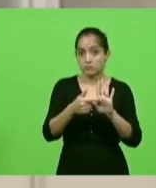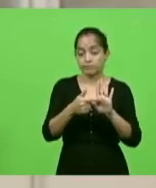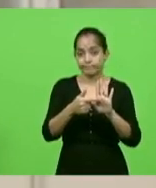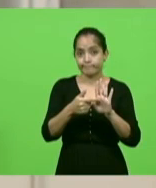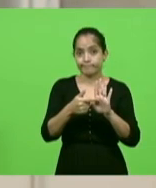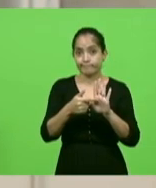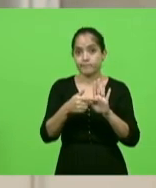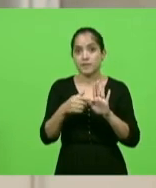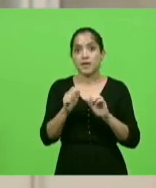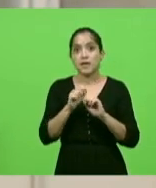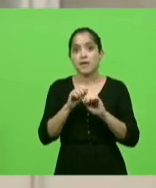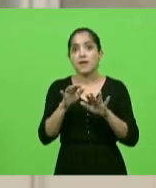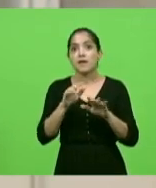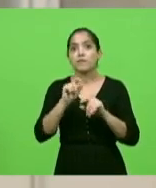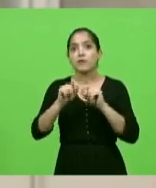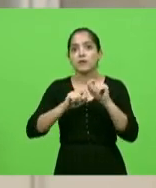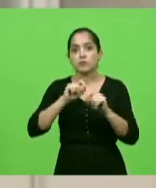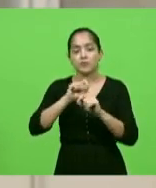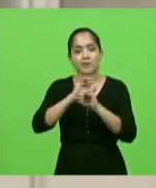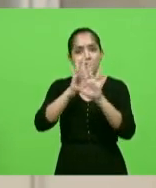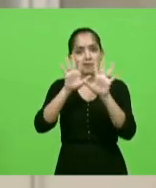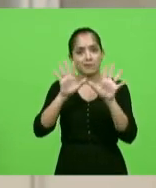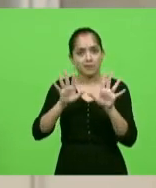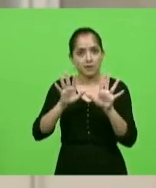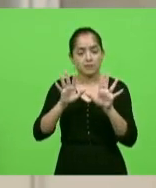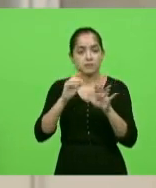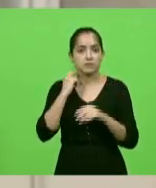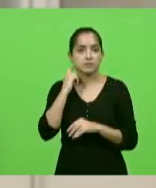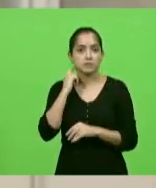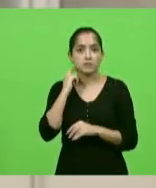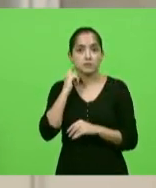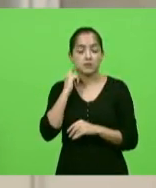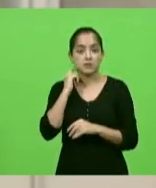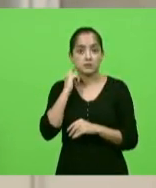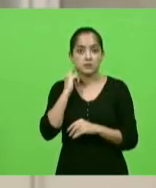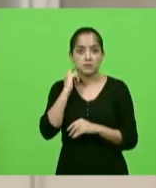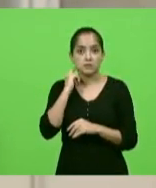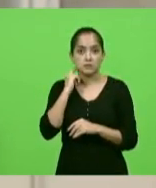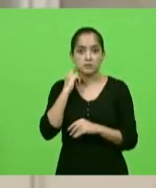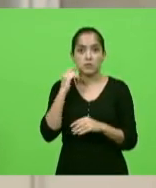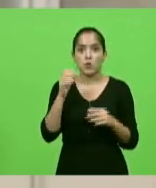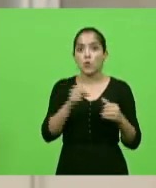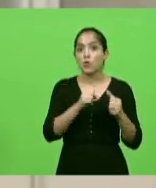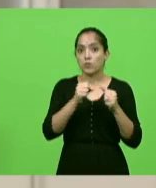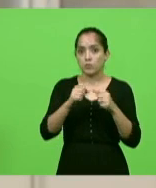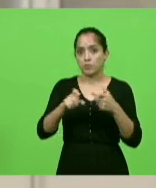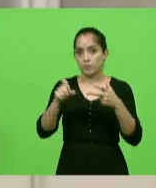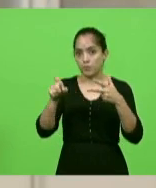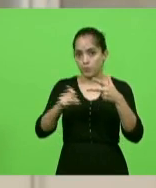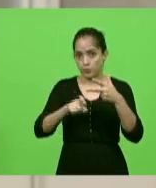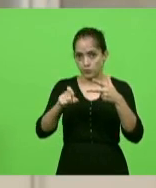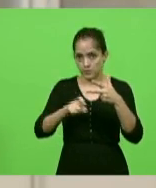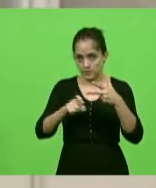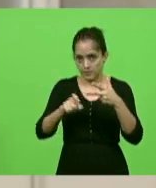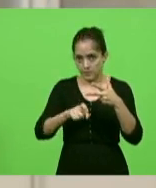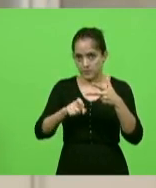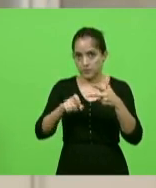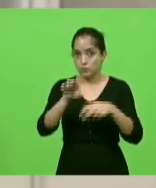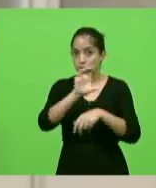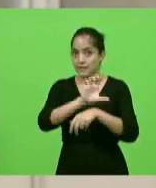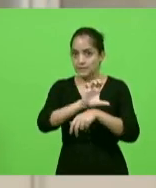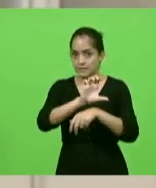e refletem de forma clara e inequívoca de que o poder executivo Estadual